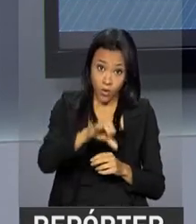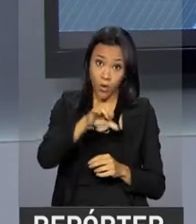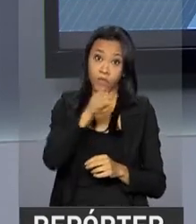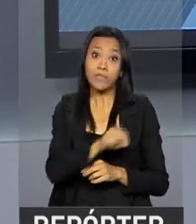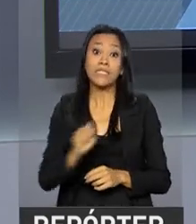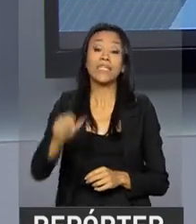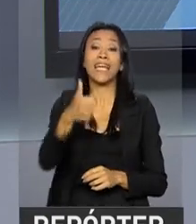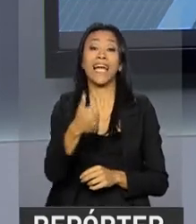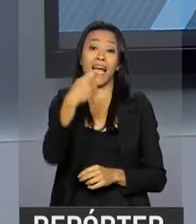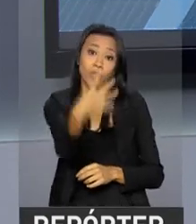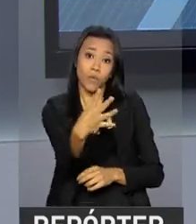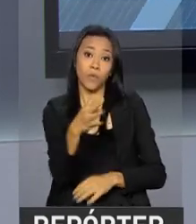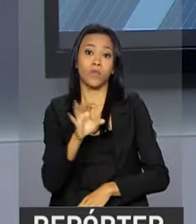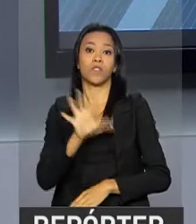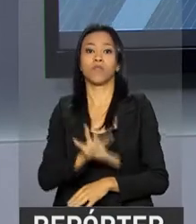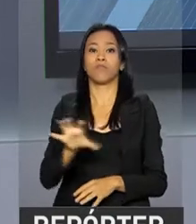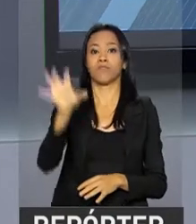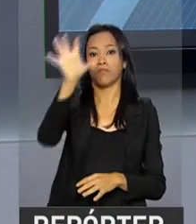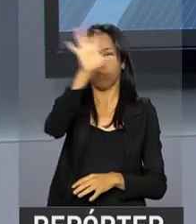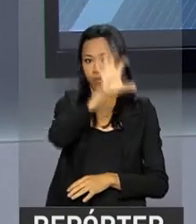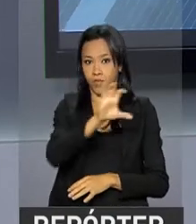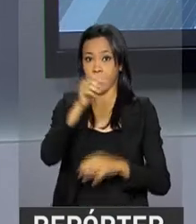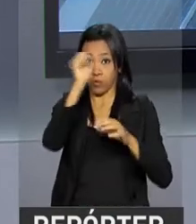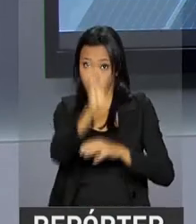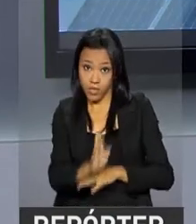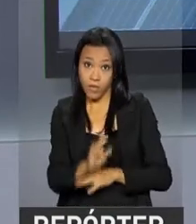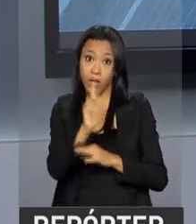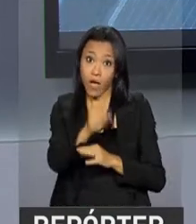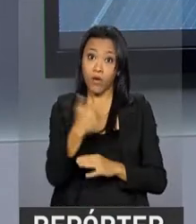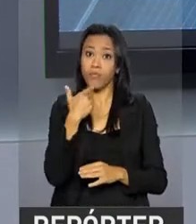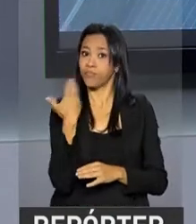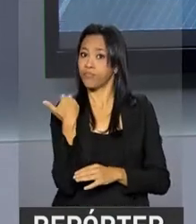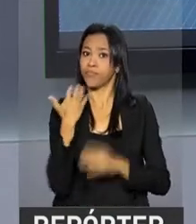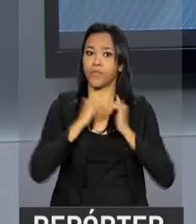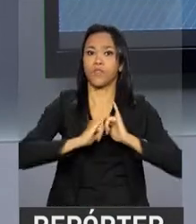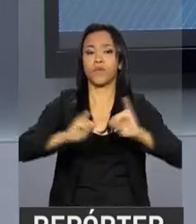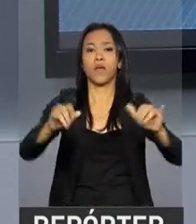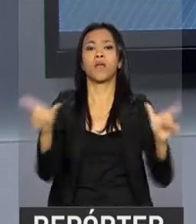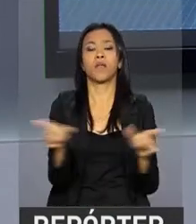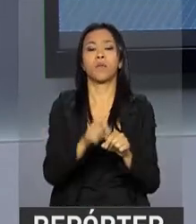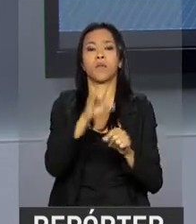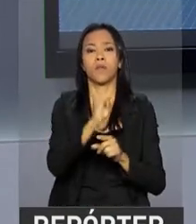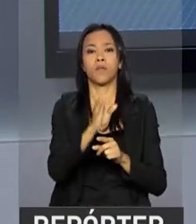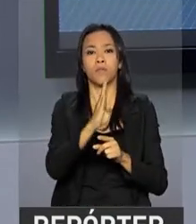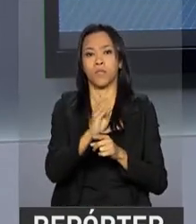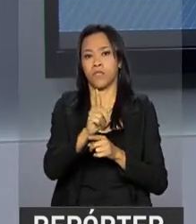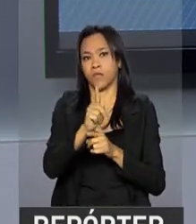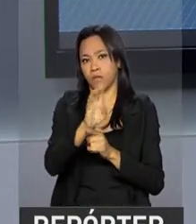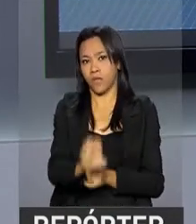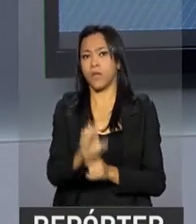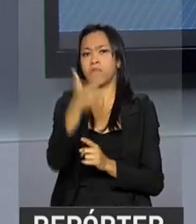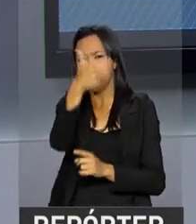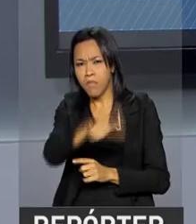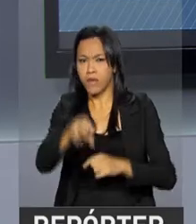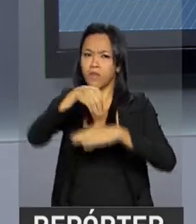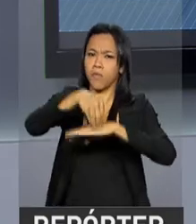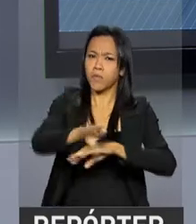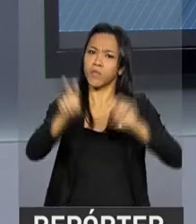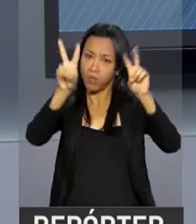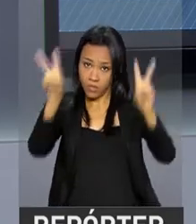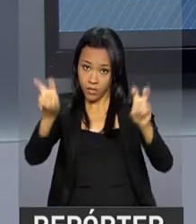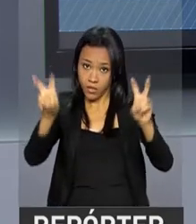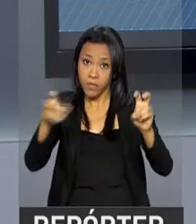brasileiras os dados são do ibge foram divulgados agora pela manhã quem traz outras informações para a gente sobre esse assunto